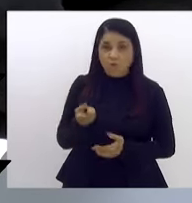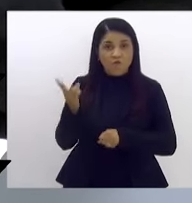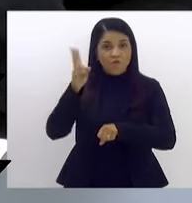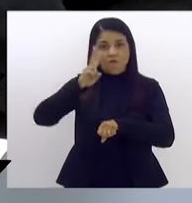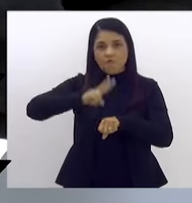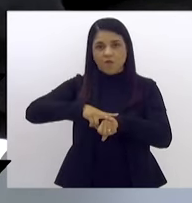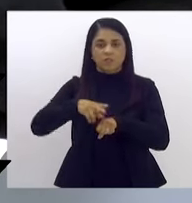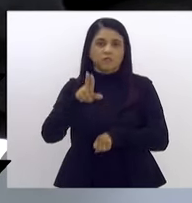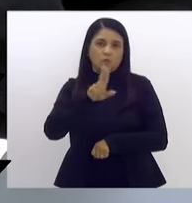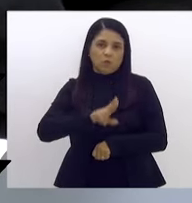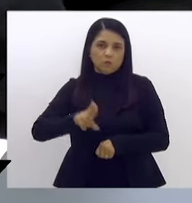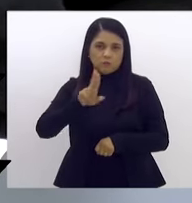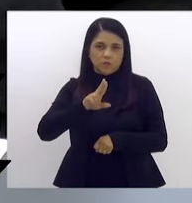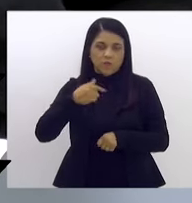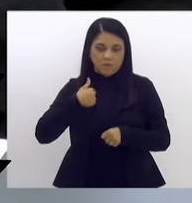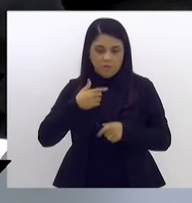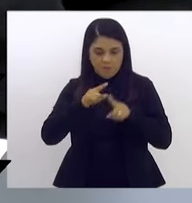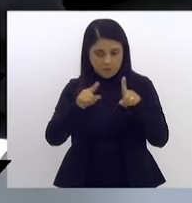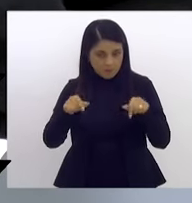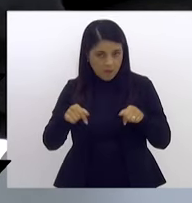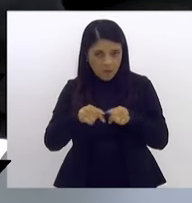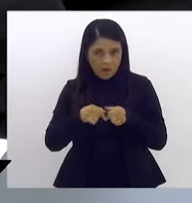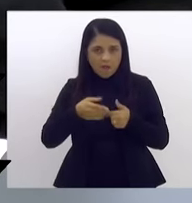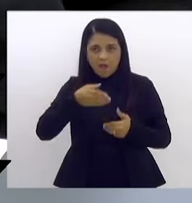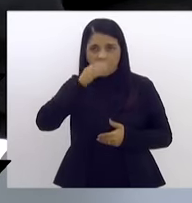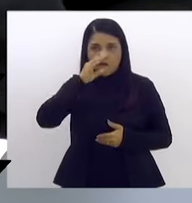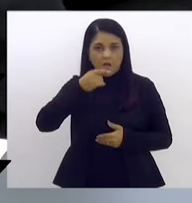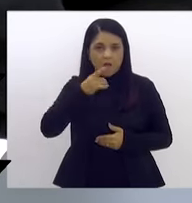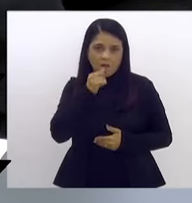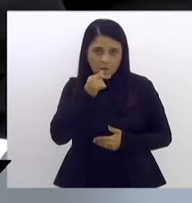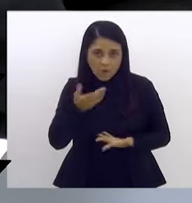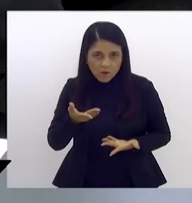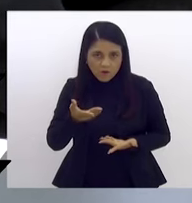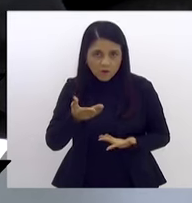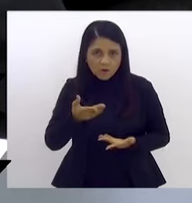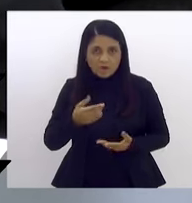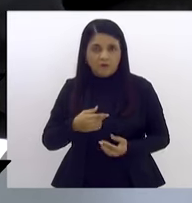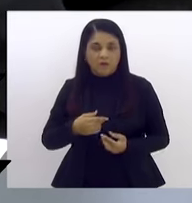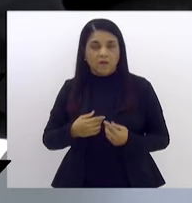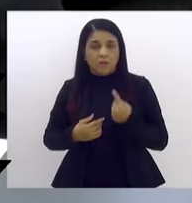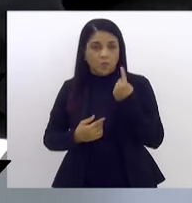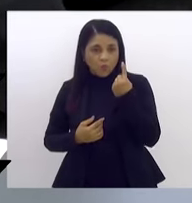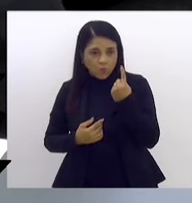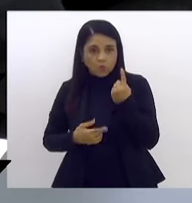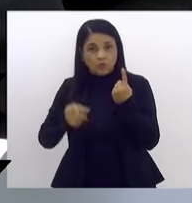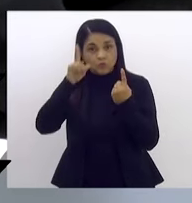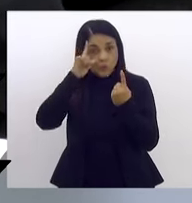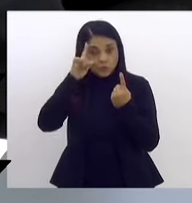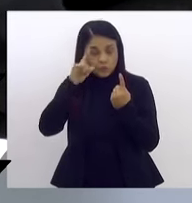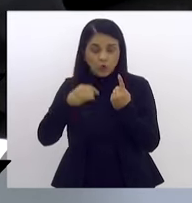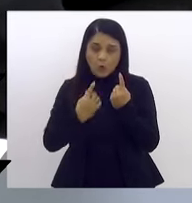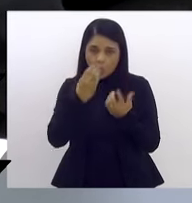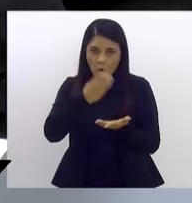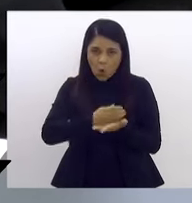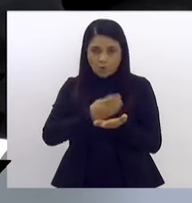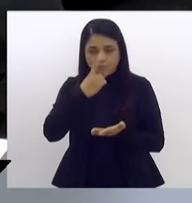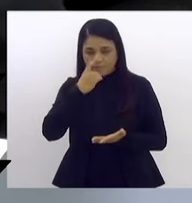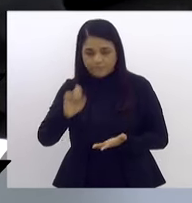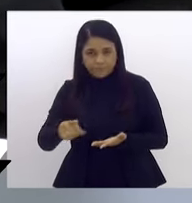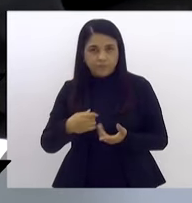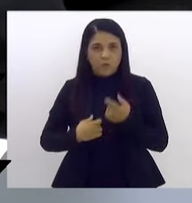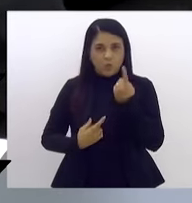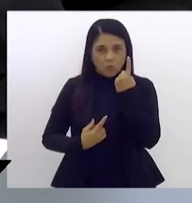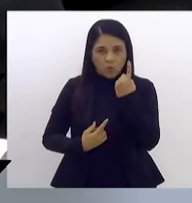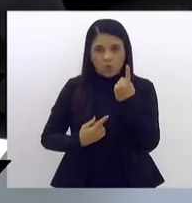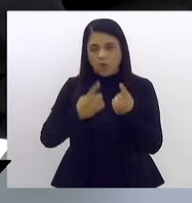vou usar no meu gabinete para beber água com ela do que eu durante 3 anos cada dia usar um copo um copo plástico descartável diferente e jogar fora